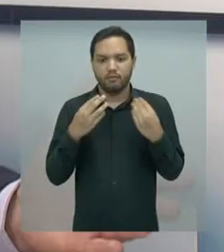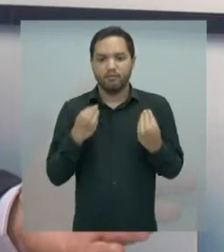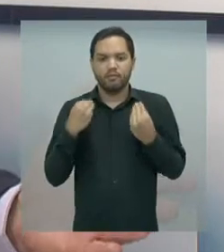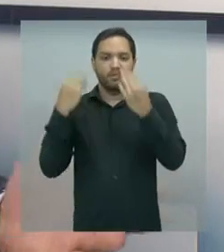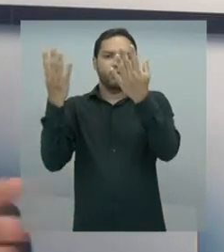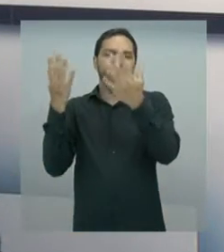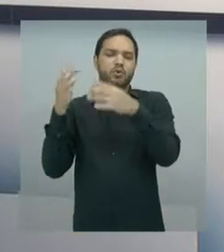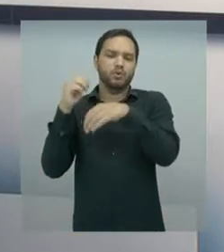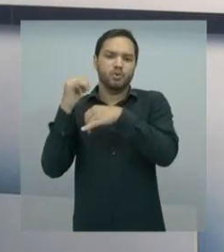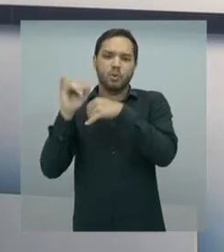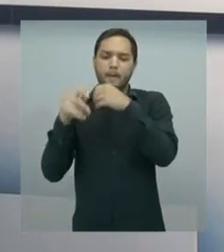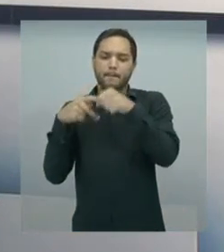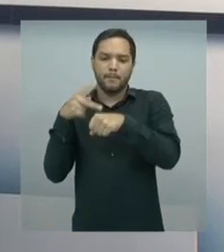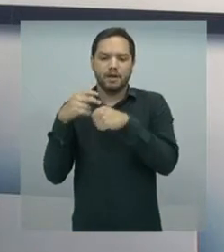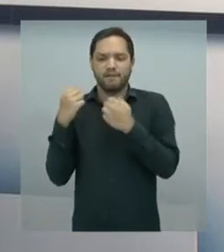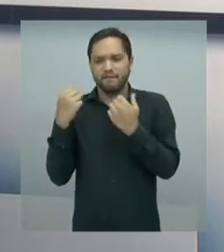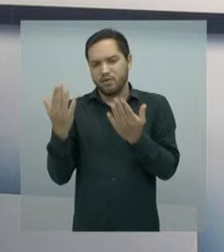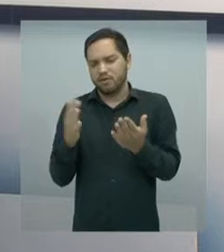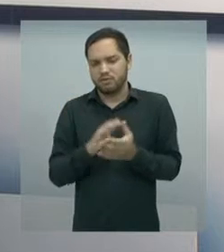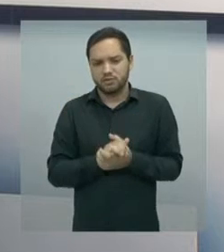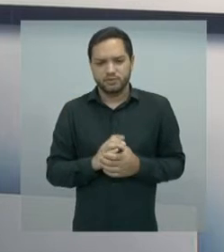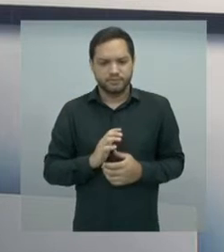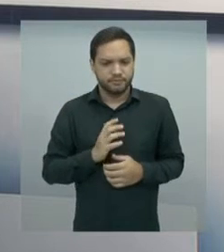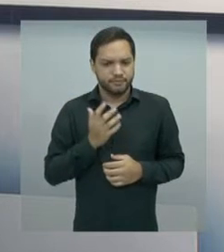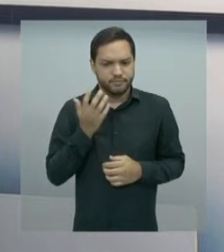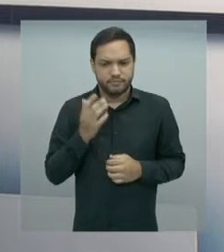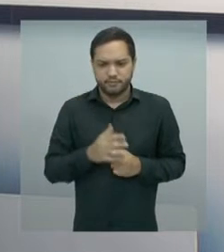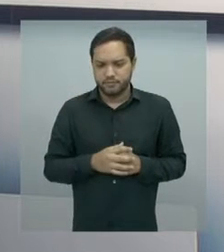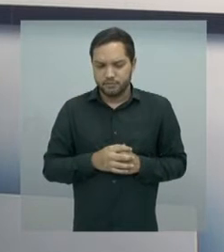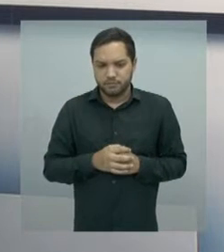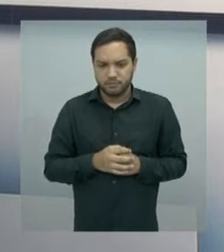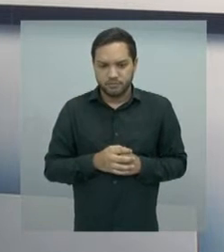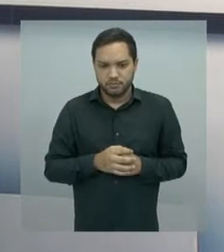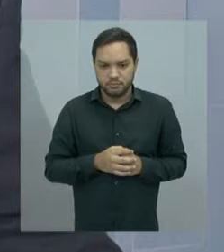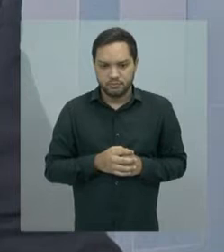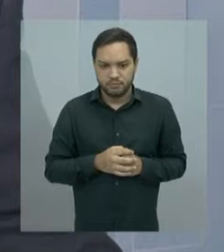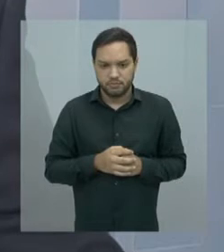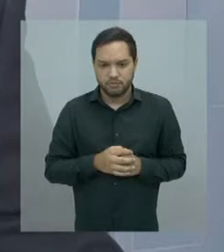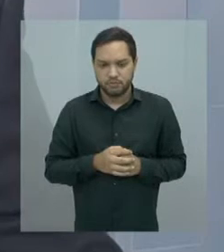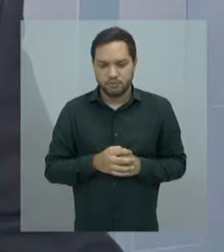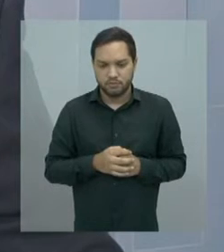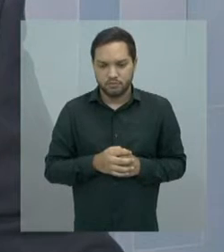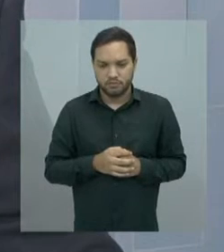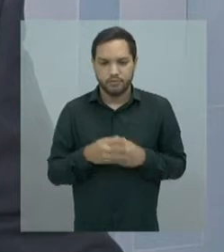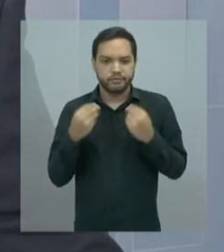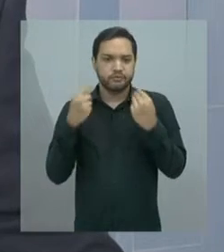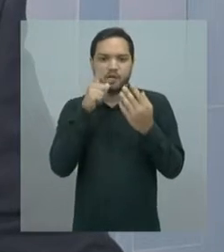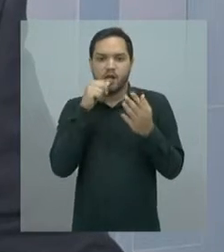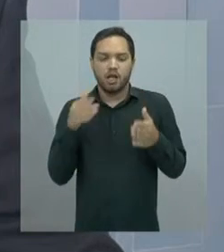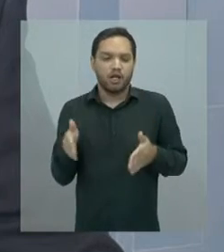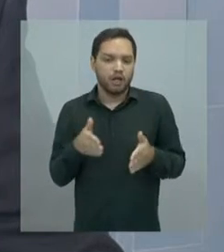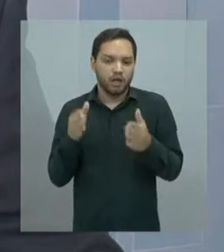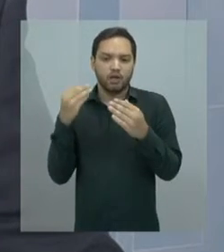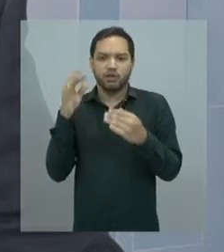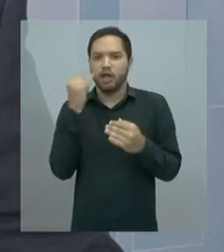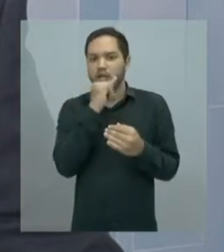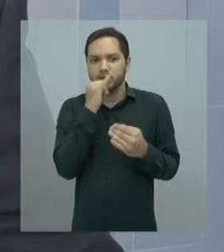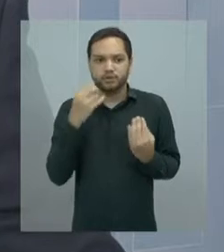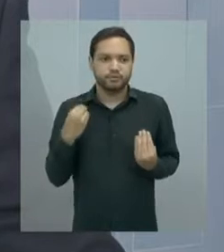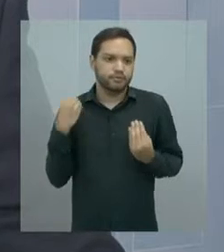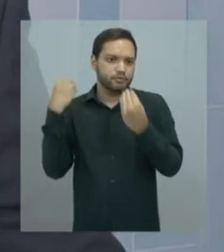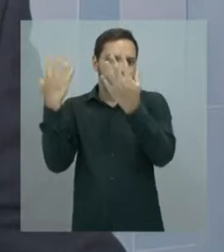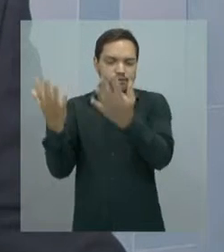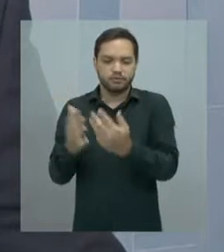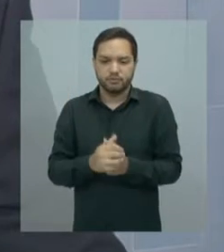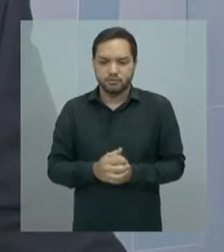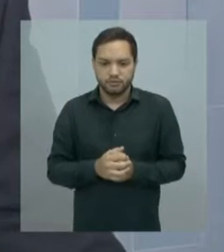eles. Essa loucura, né? Você entregar nossa fonte de energia, nossos rios. Não, essa da Eletrobras é uma coisa muito